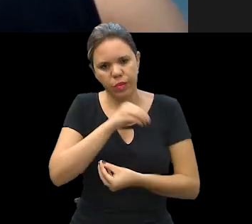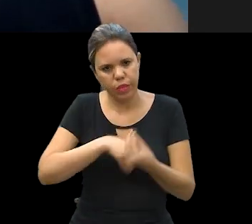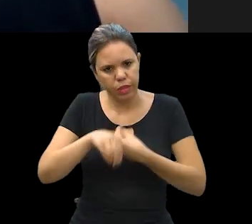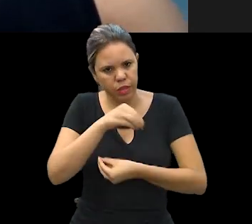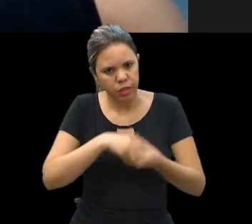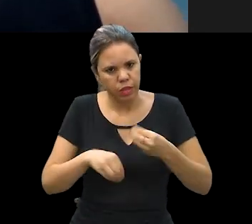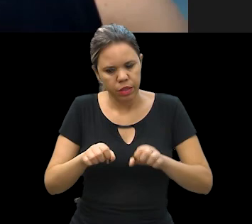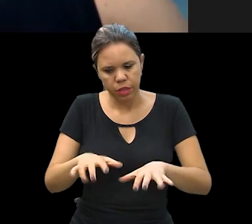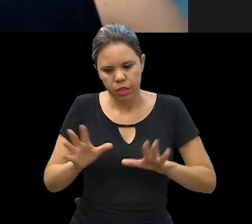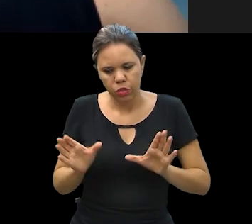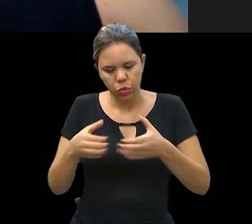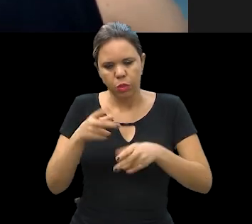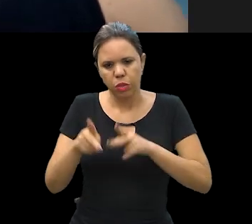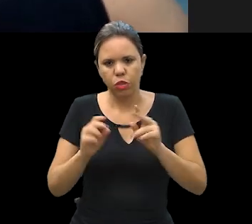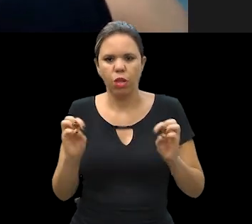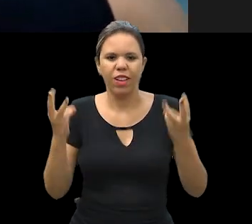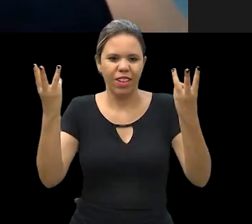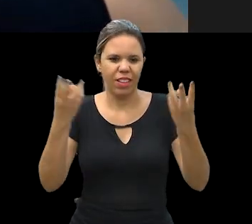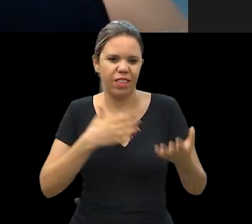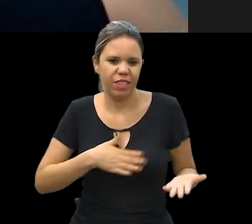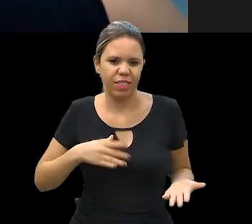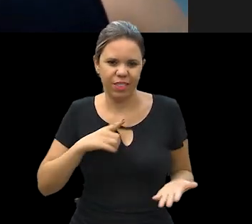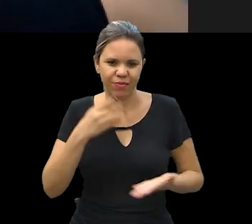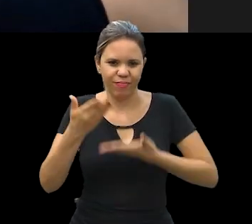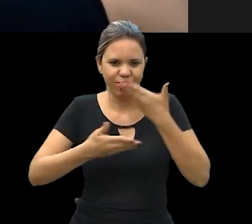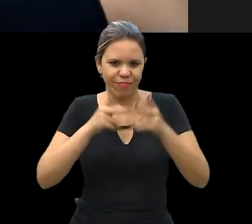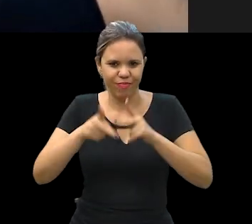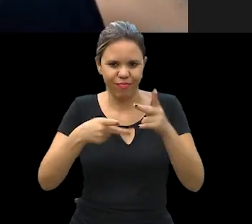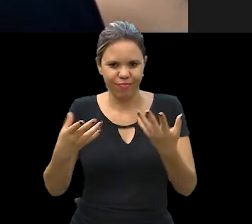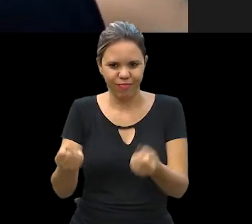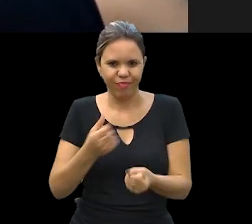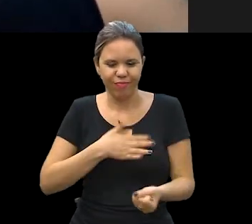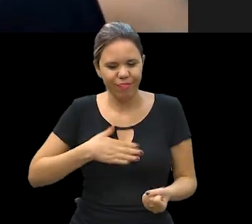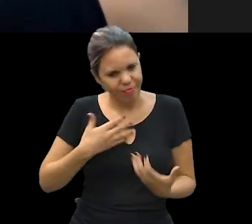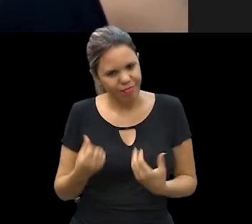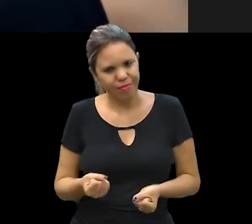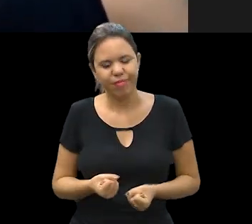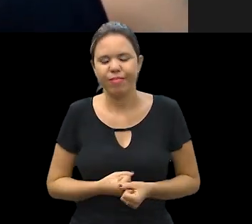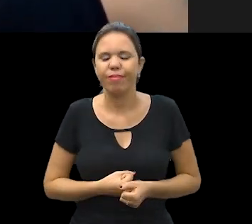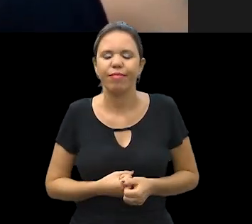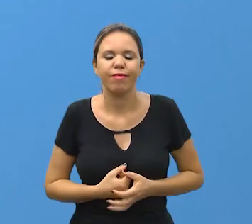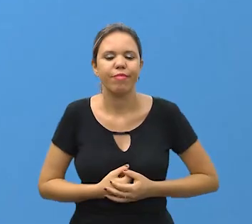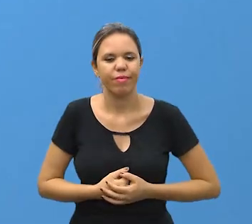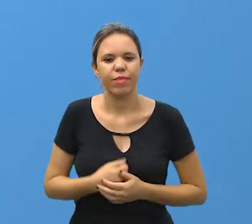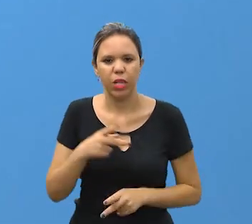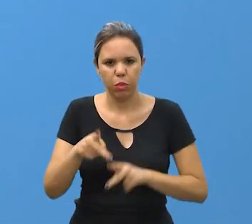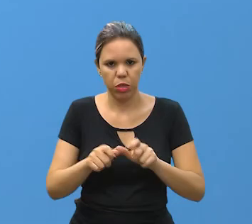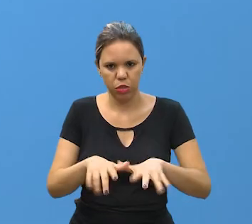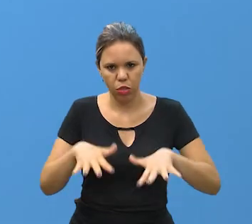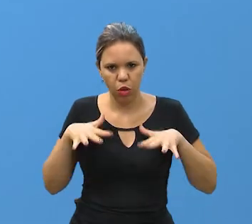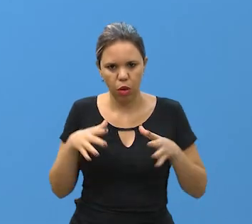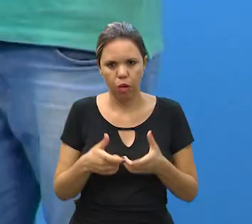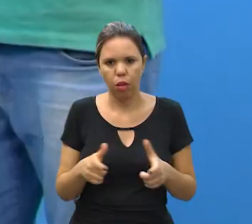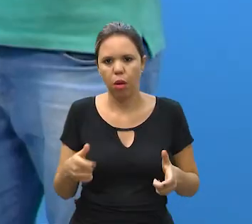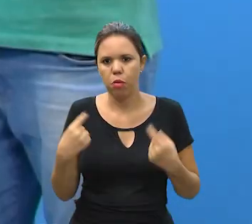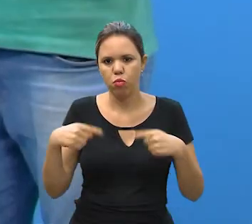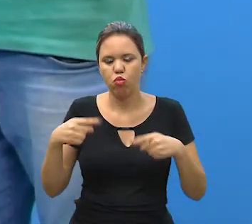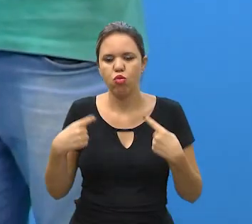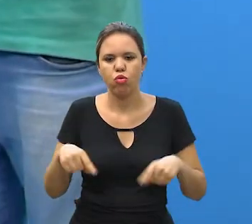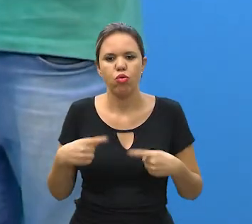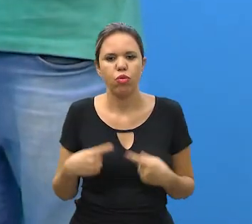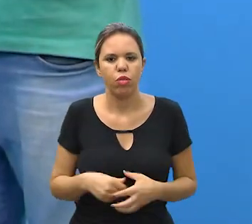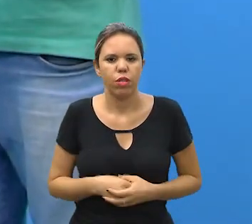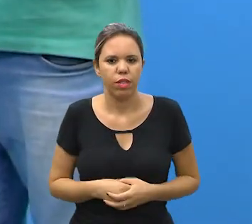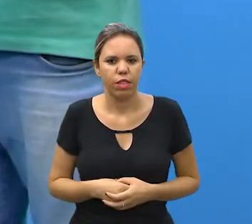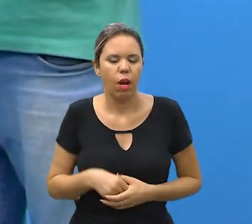consegue mesclar esses dois públicos nos nossos shows, e a gente tem agradado a galera dessa forma. E é um público, porque é uma